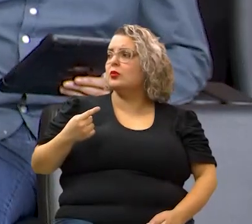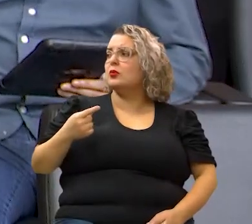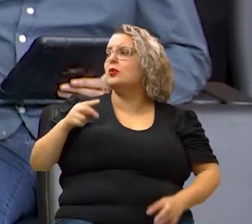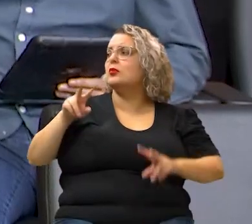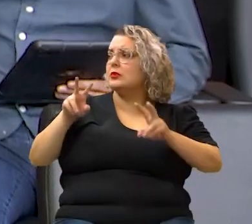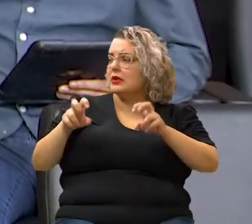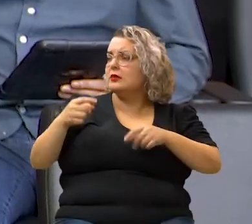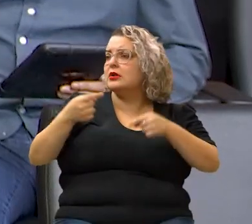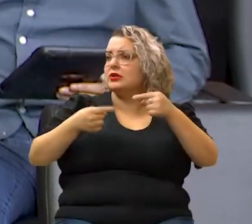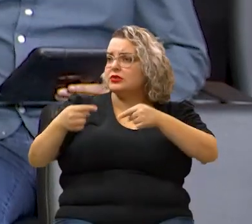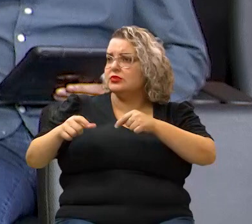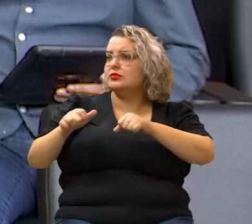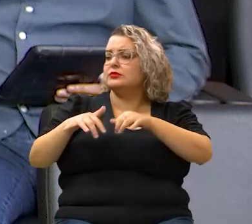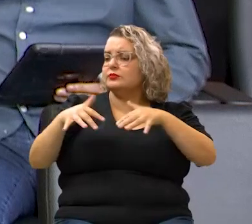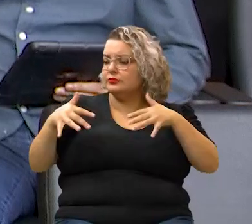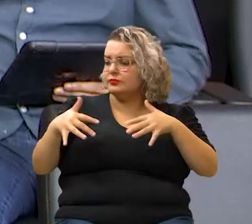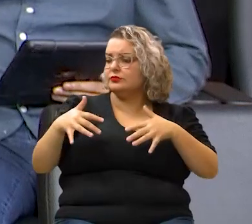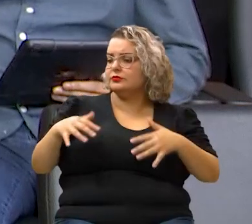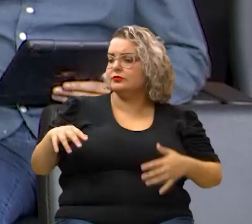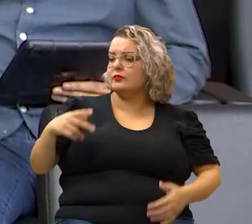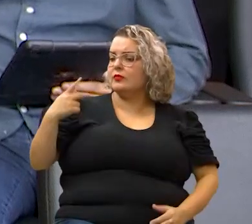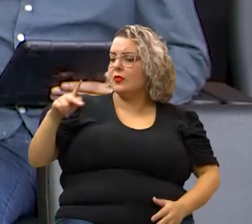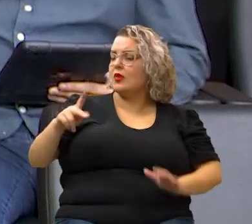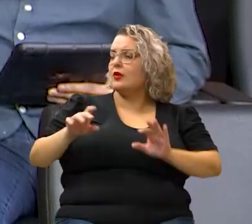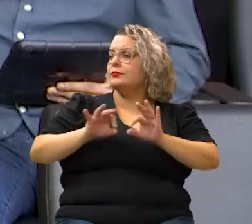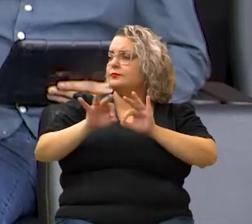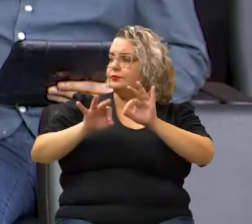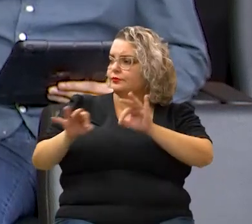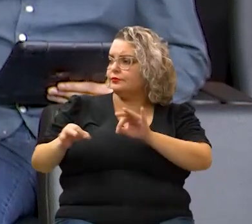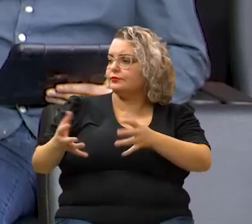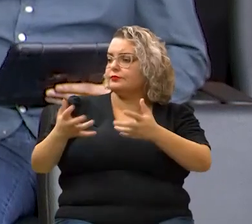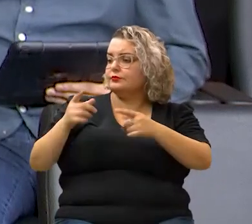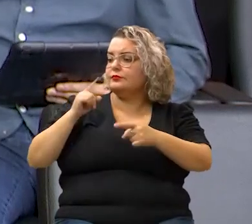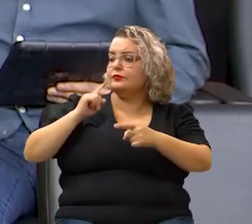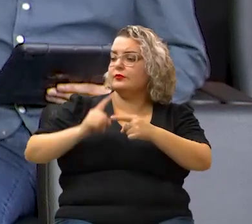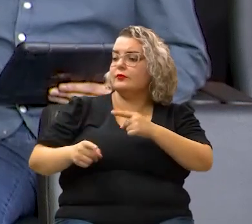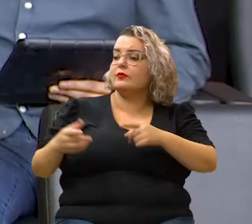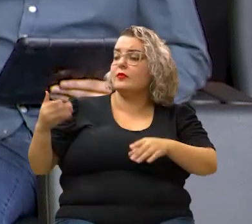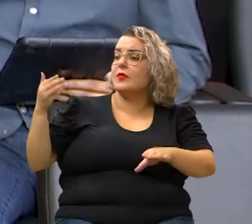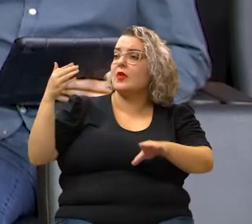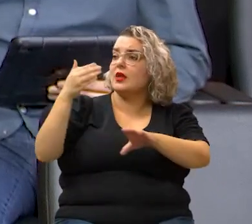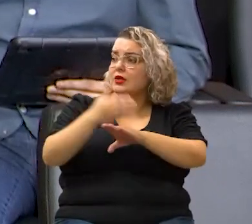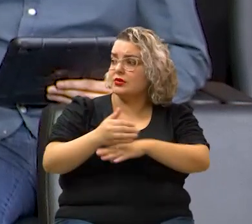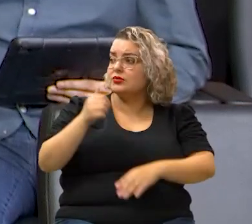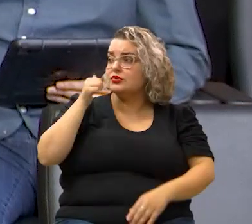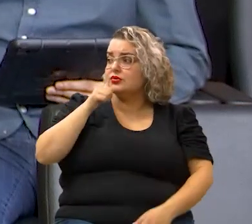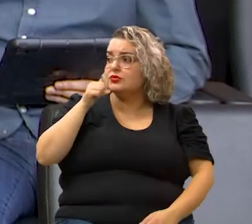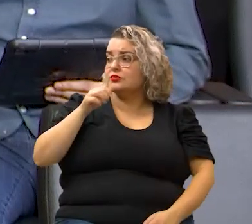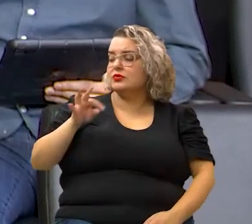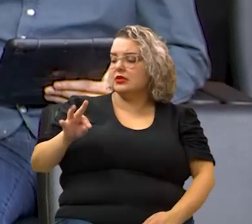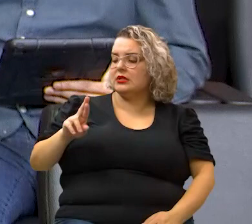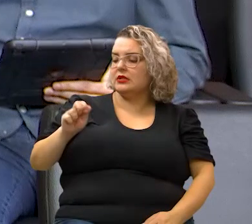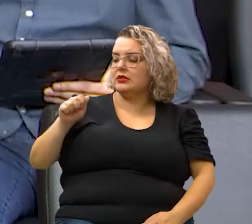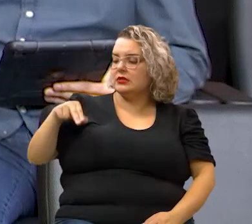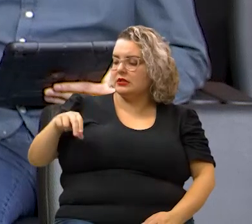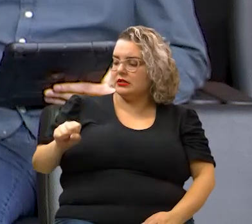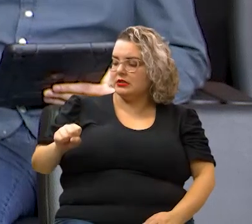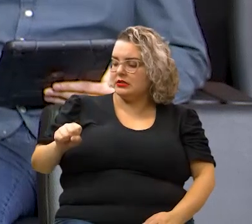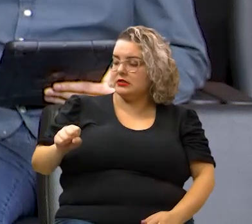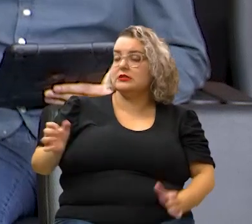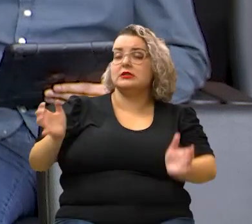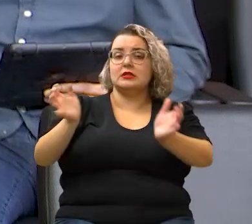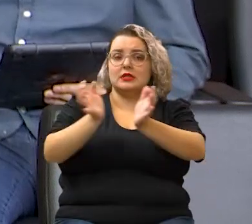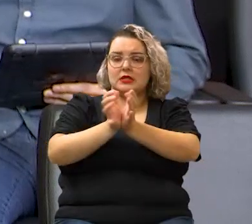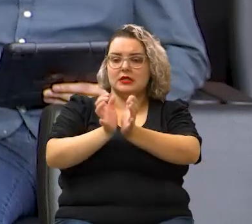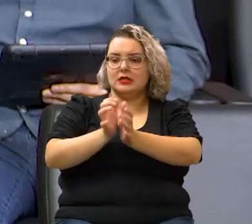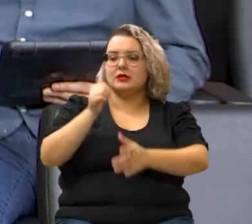assunto que gerou debate também aqui no plenário foi o seu projeto que quer proibir a participação de mulheres trans